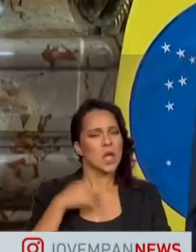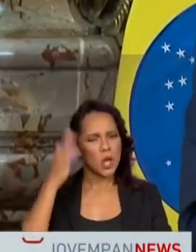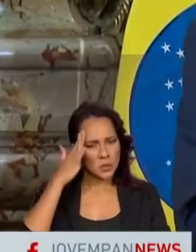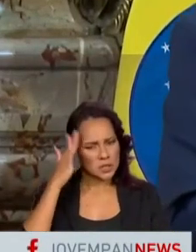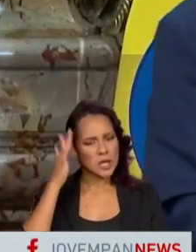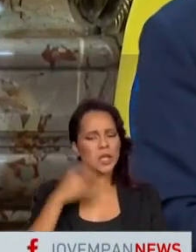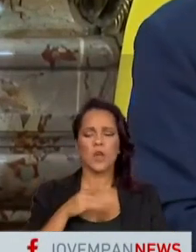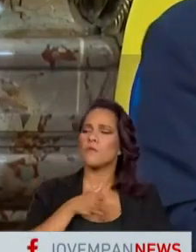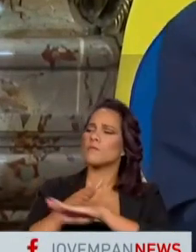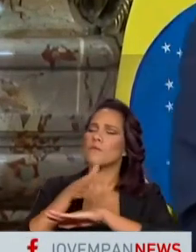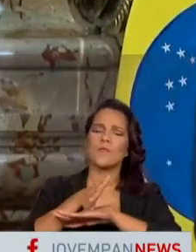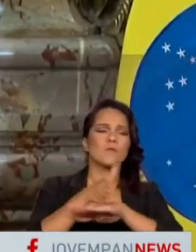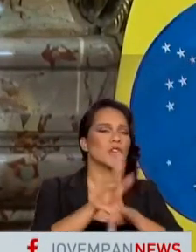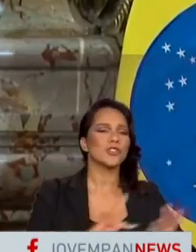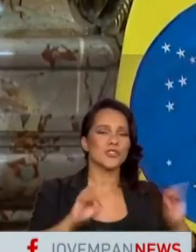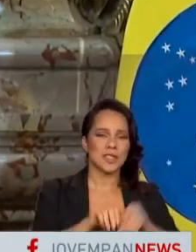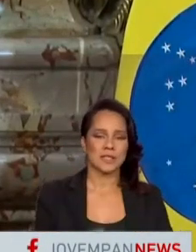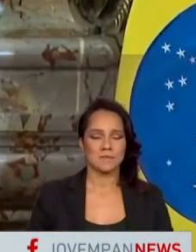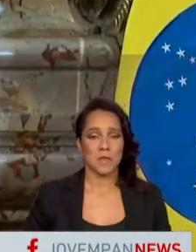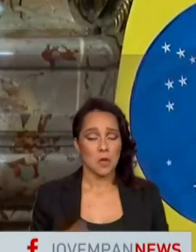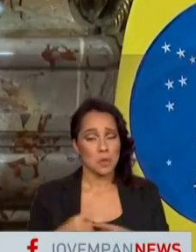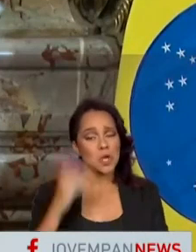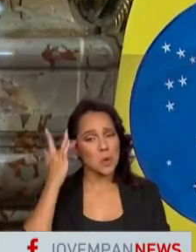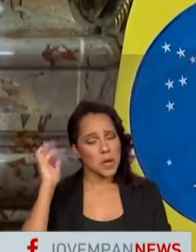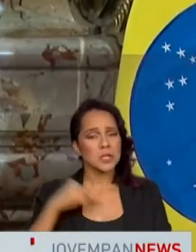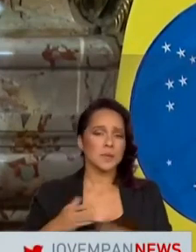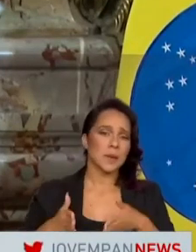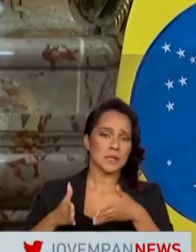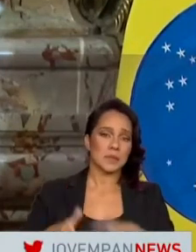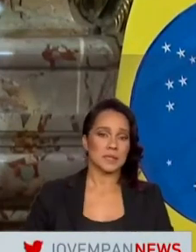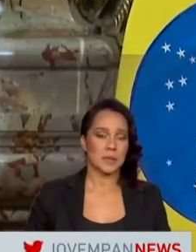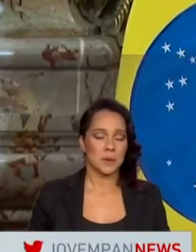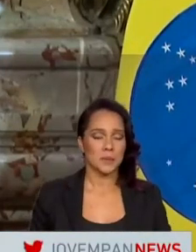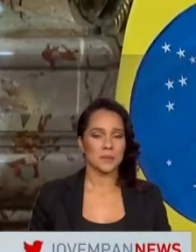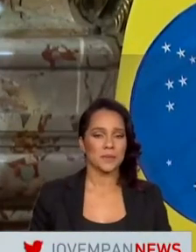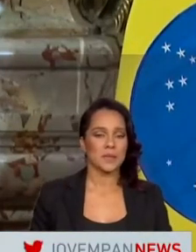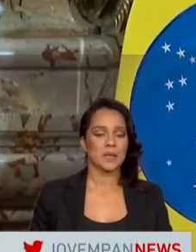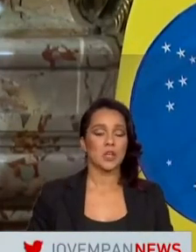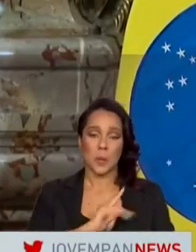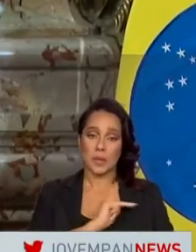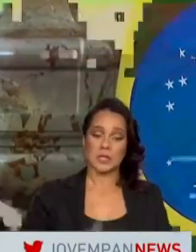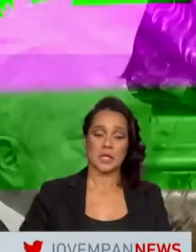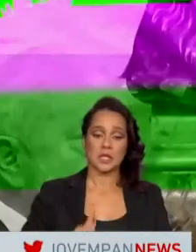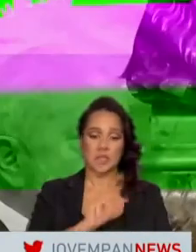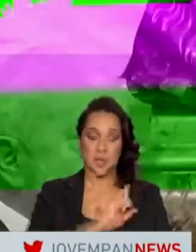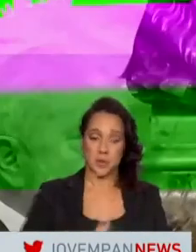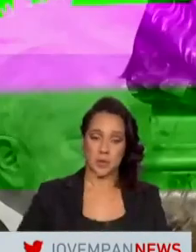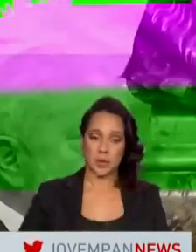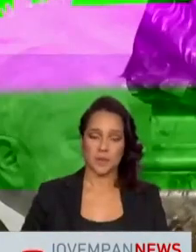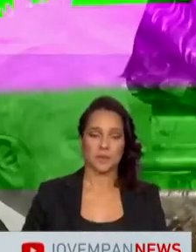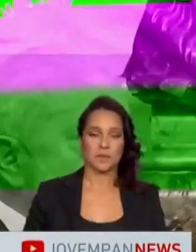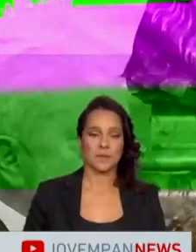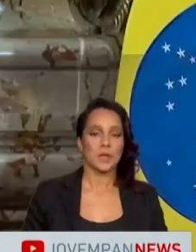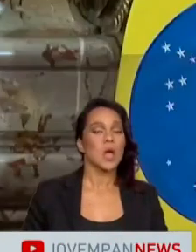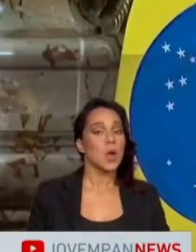sei que eu vou a todas. Porque eu acho que essa participação do presidente da República